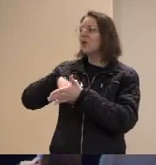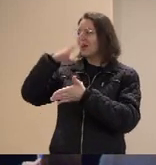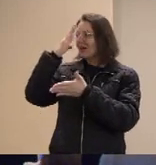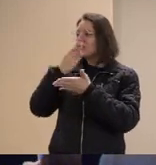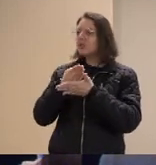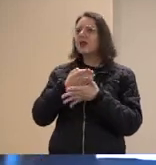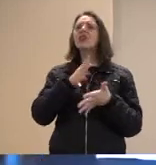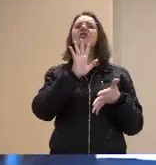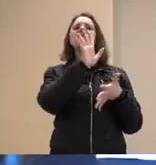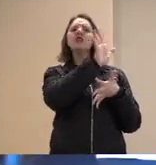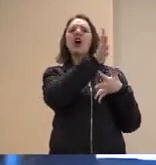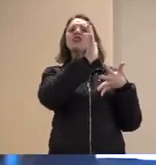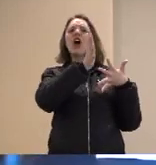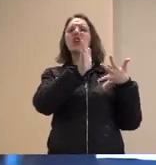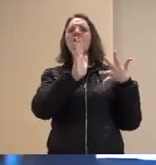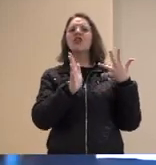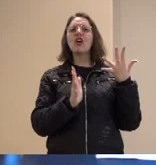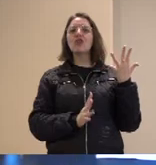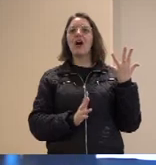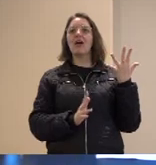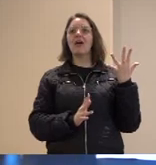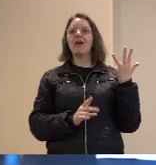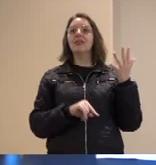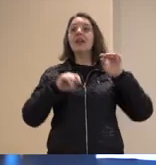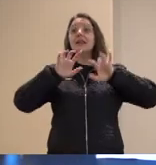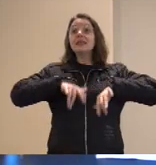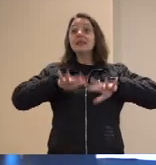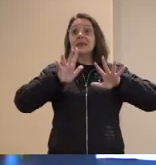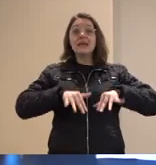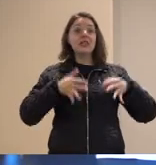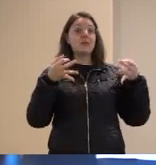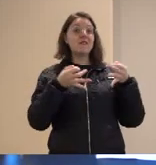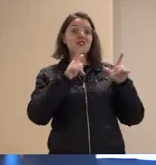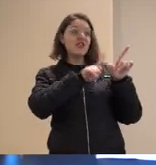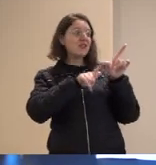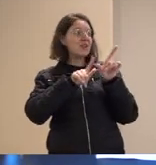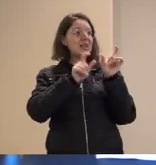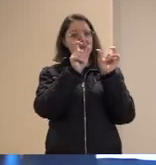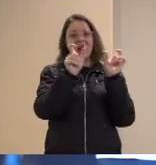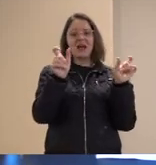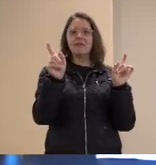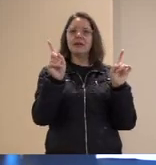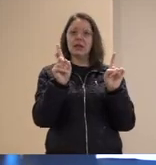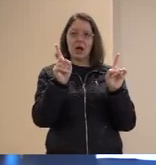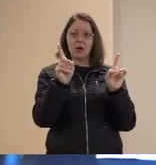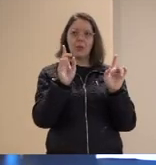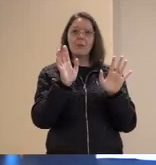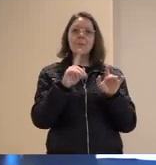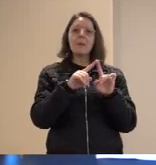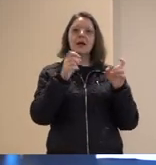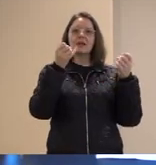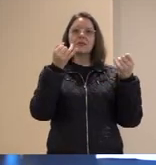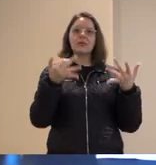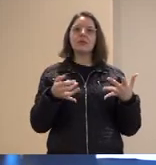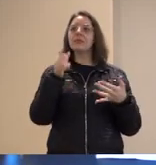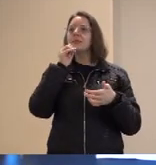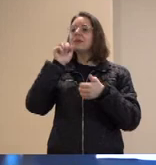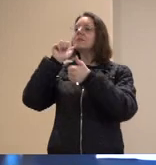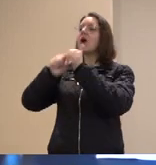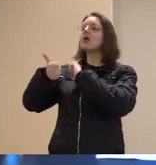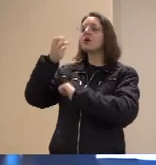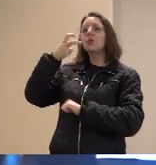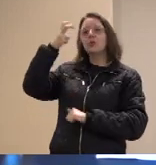acredita. Não está escrito exatamente, está lá dito, porte e estrutura, por